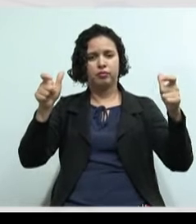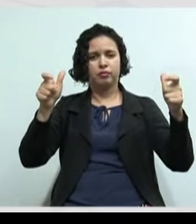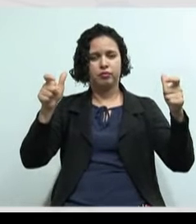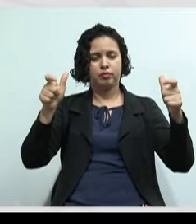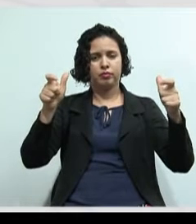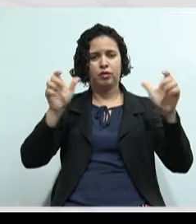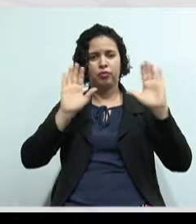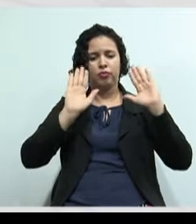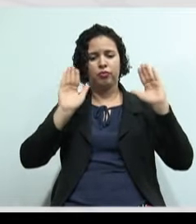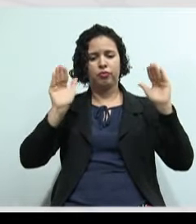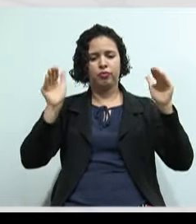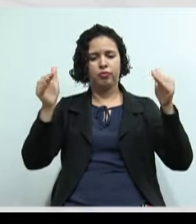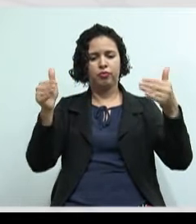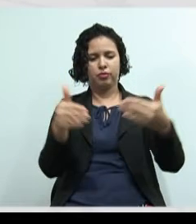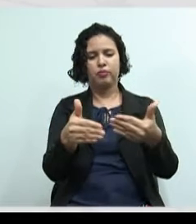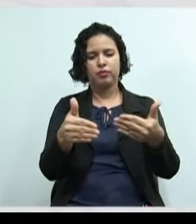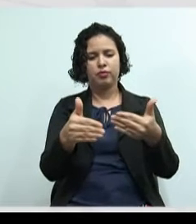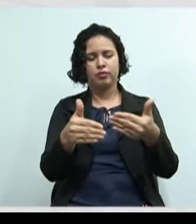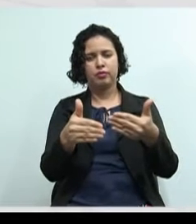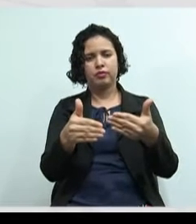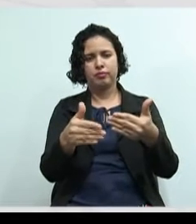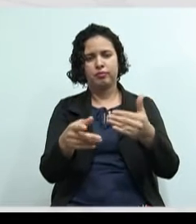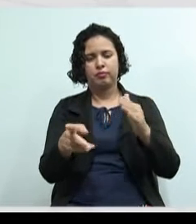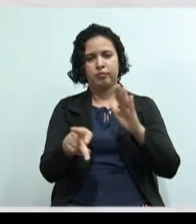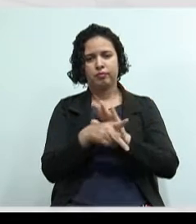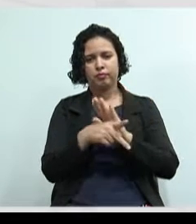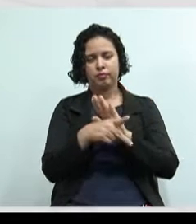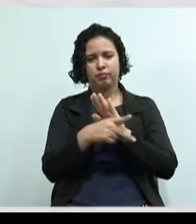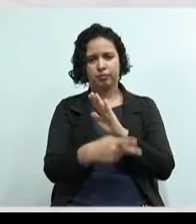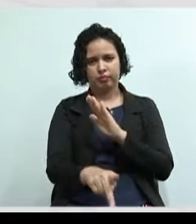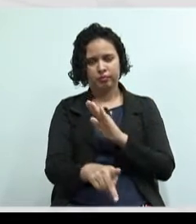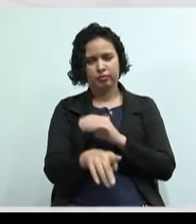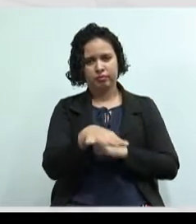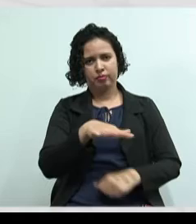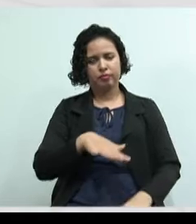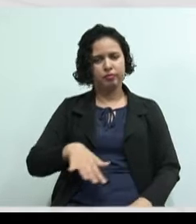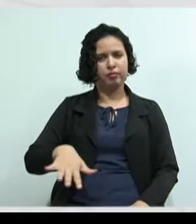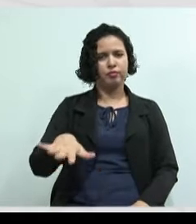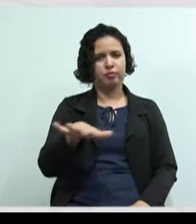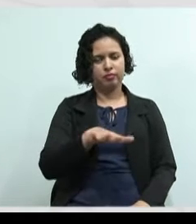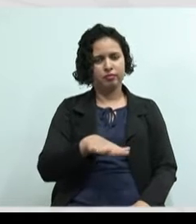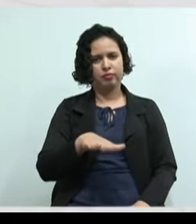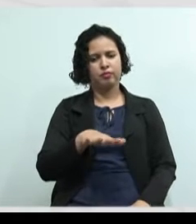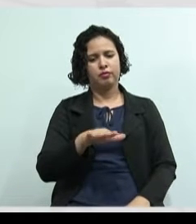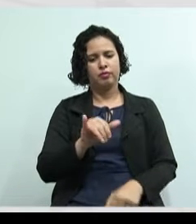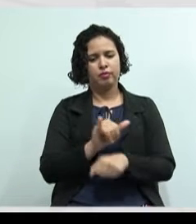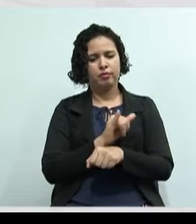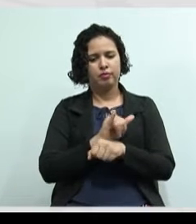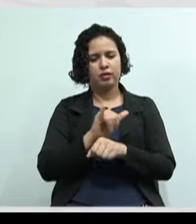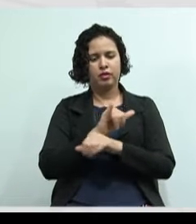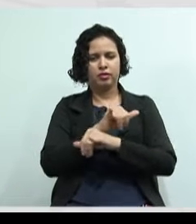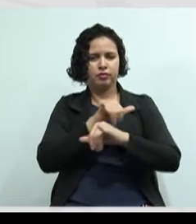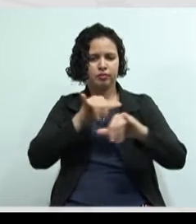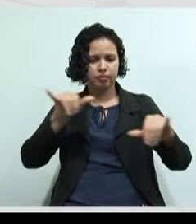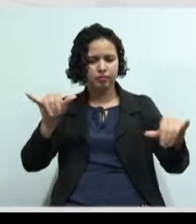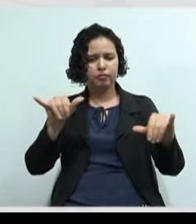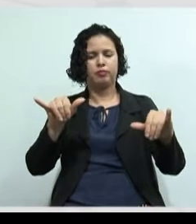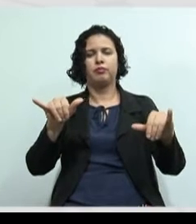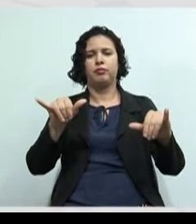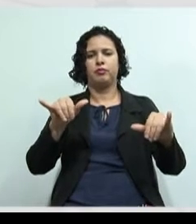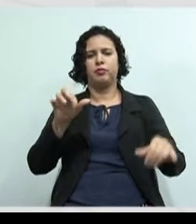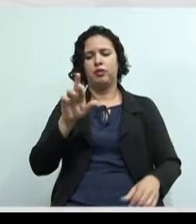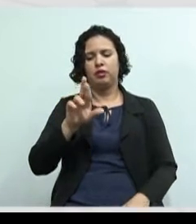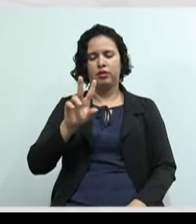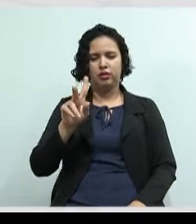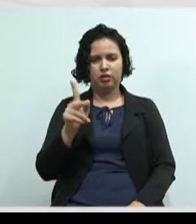são relevantes para uma parte definida da organização. Geralmente uma área funcional, como marketing ou produção, falei também em recursos humanos,